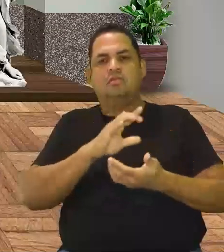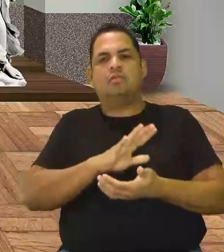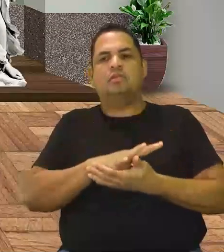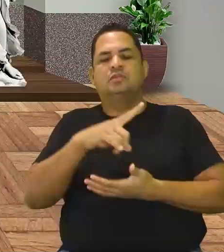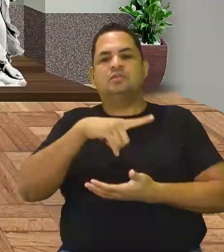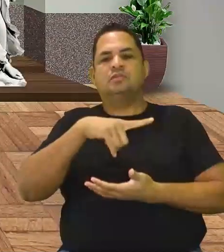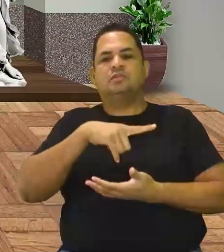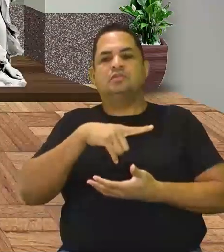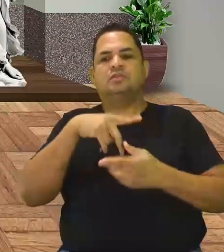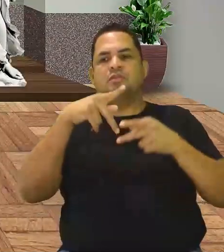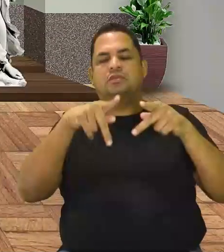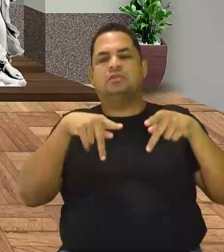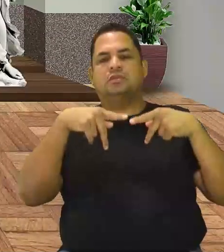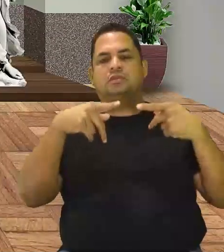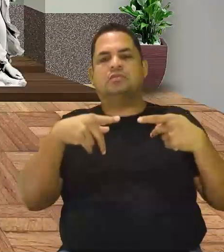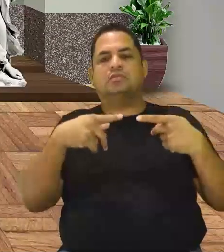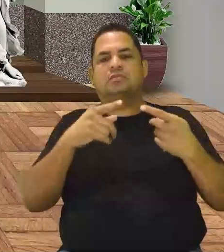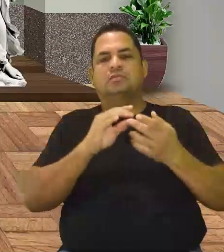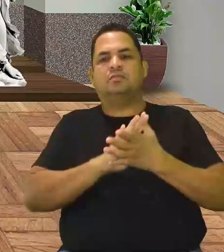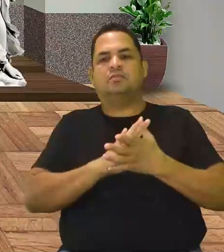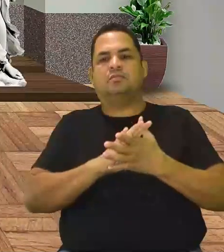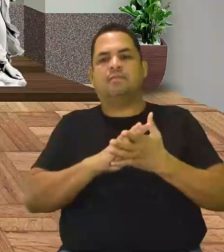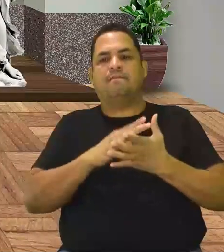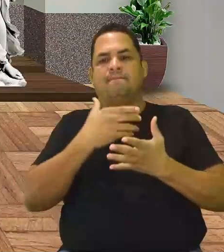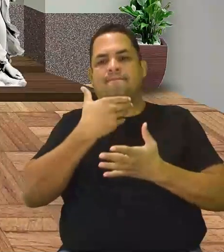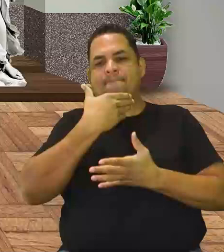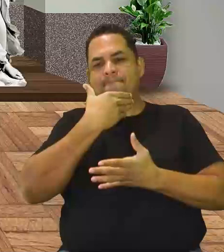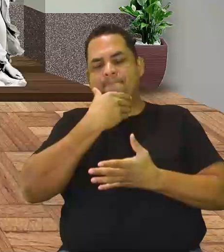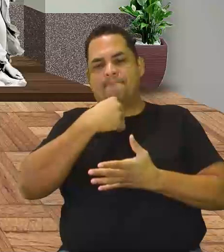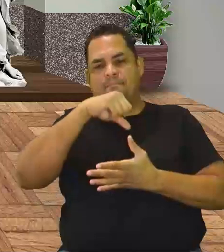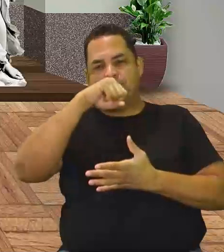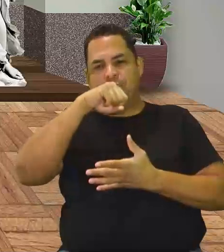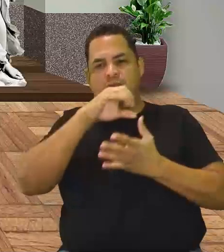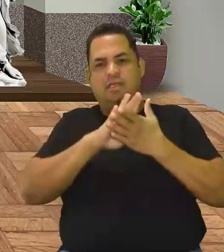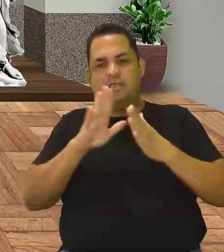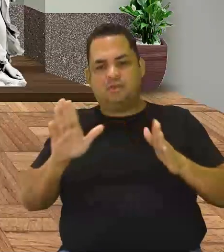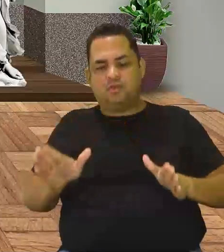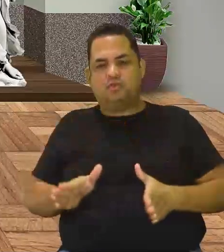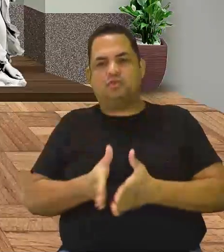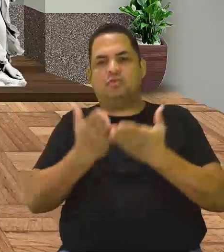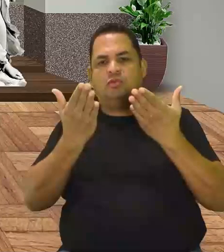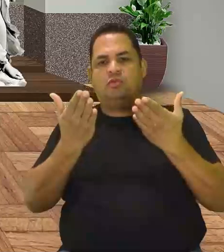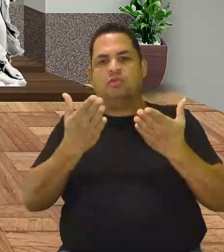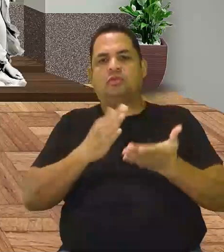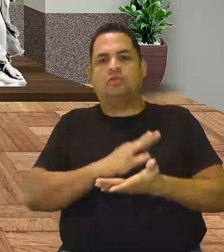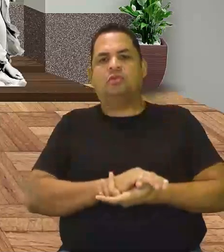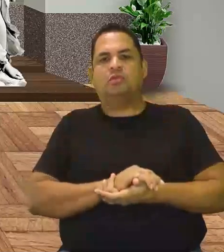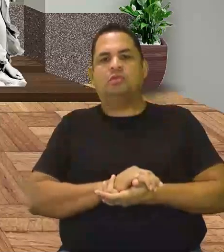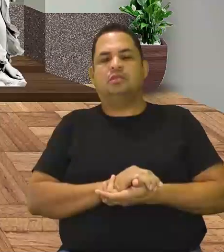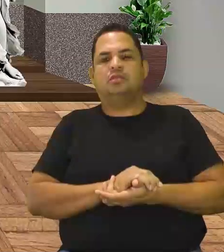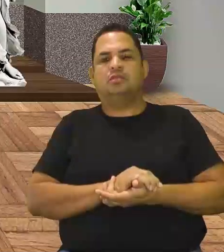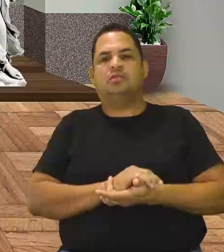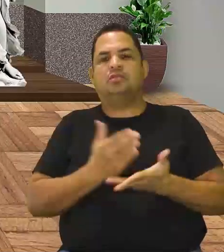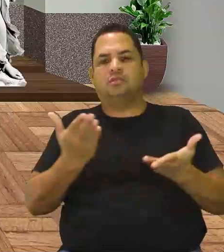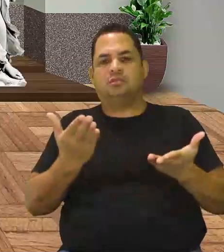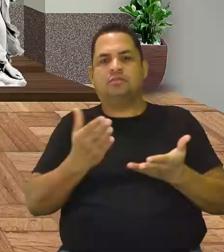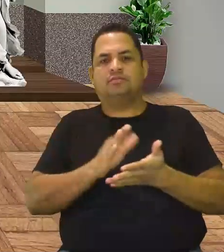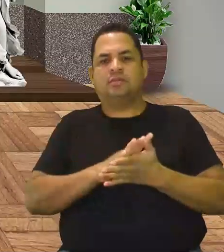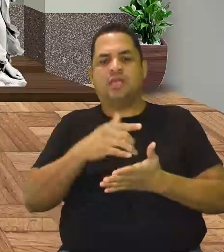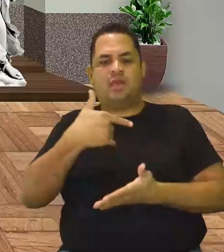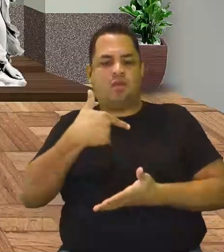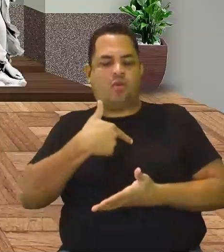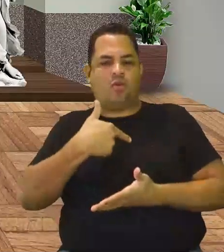por parte da população de pai dos pobres, porque ele dizia que Getúlio Vargas, mesmo sendo um